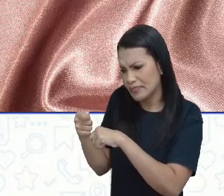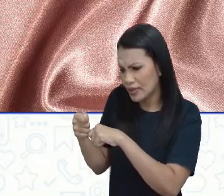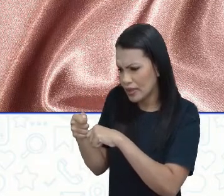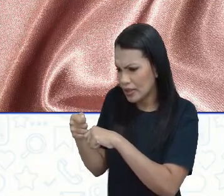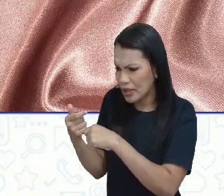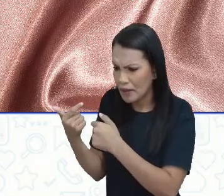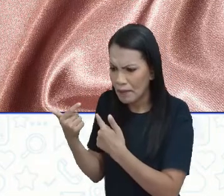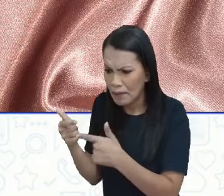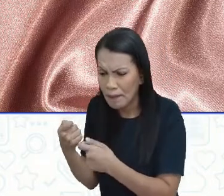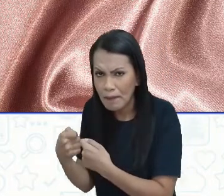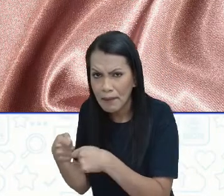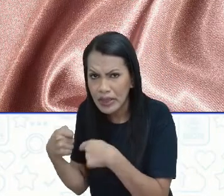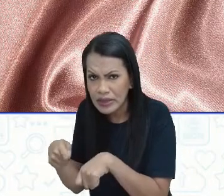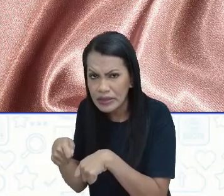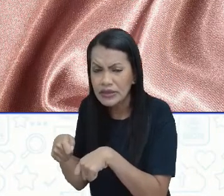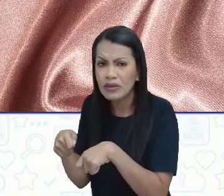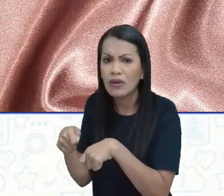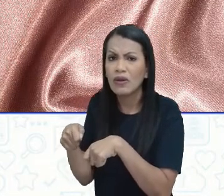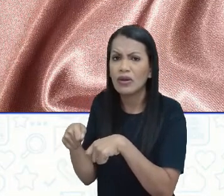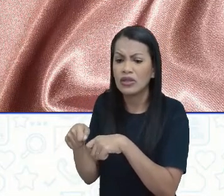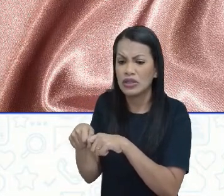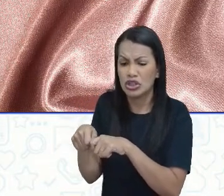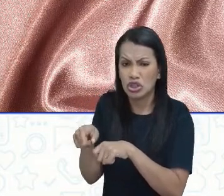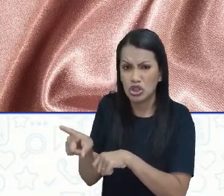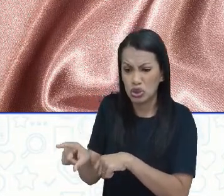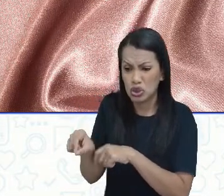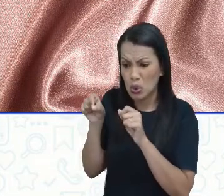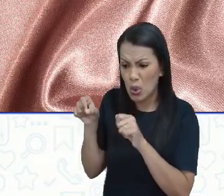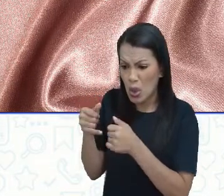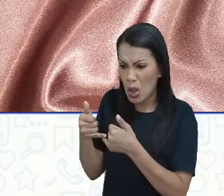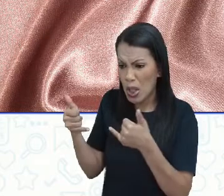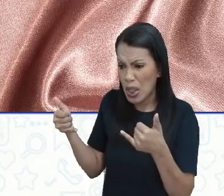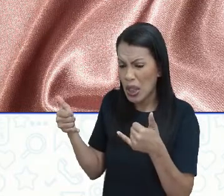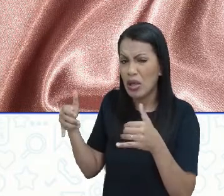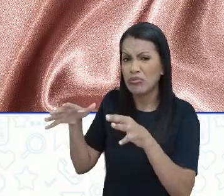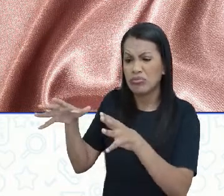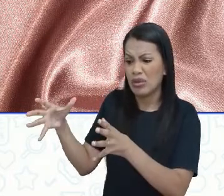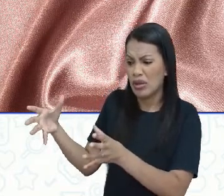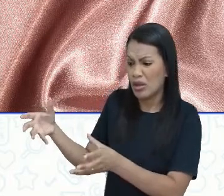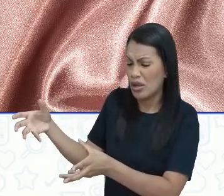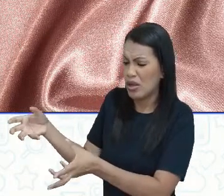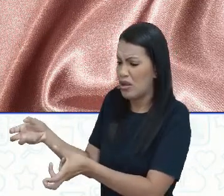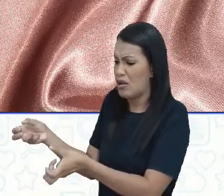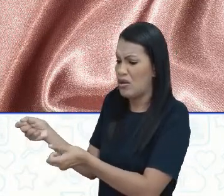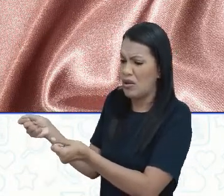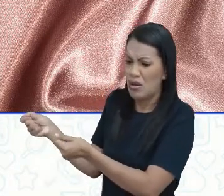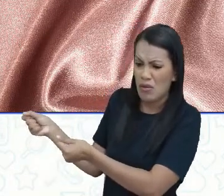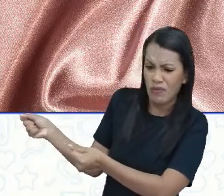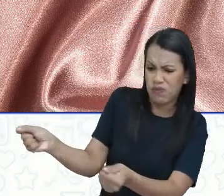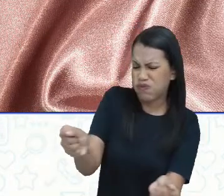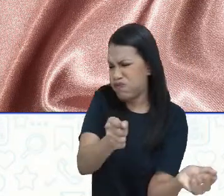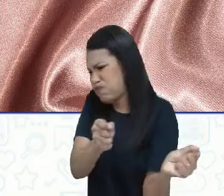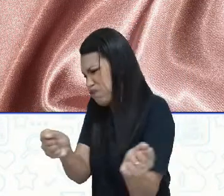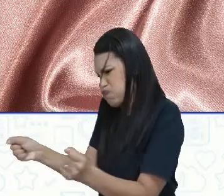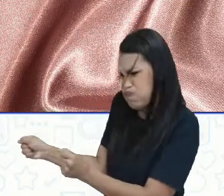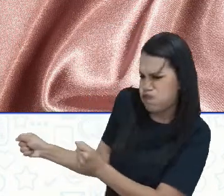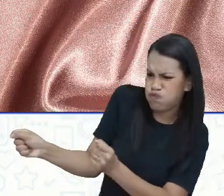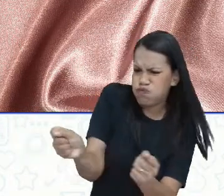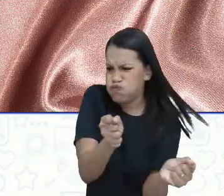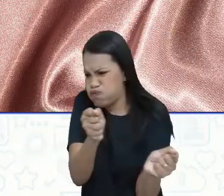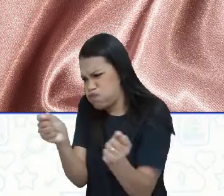nenhuma. Segurou a lançadeira, ao contrário, e jogando veloz de um lado para o outro, começou